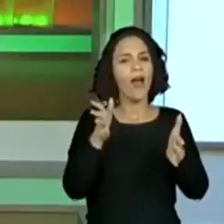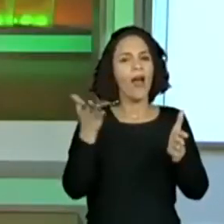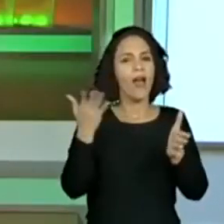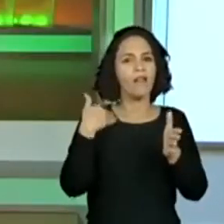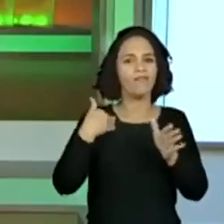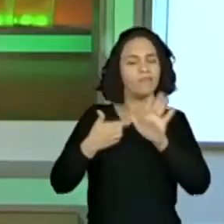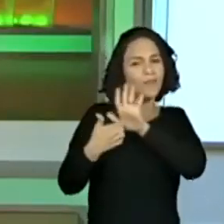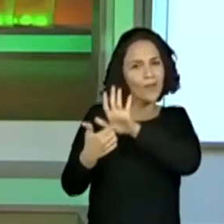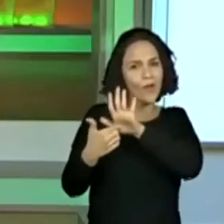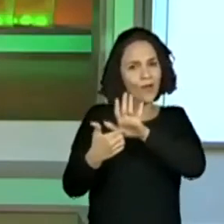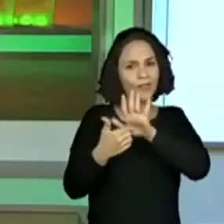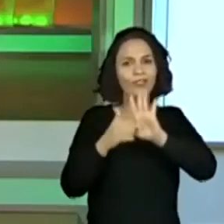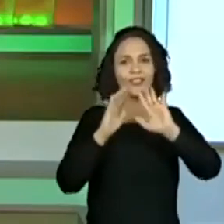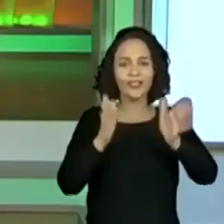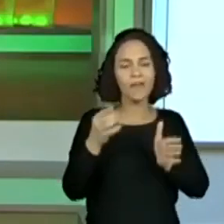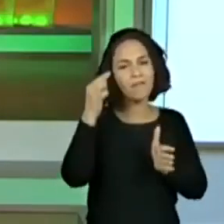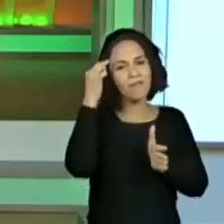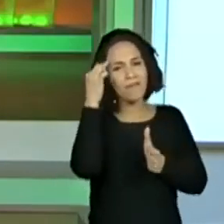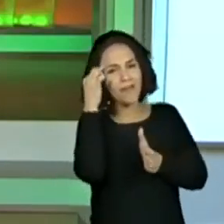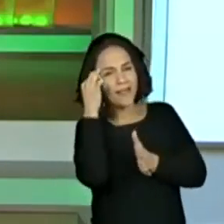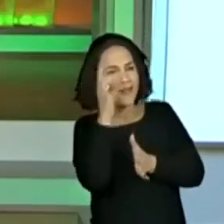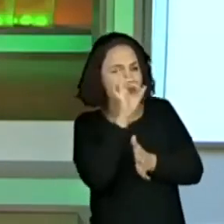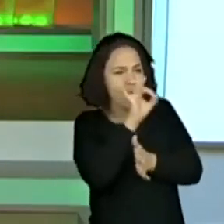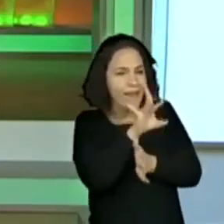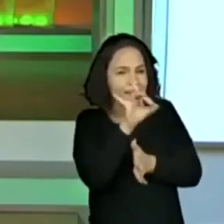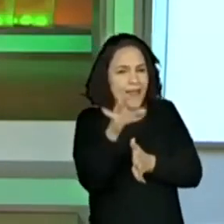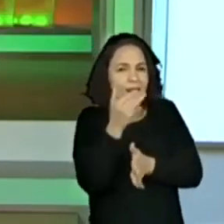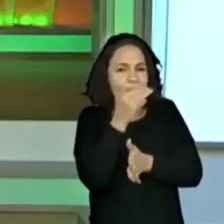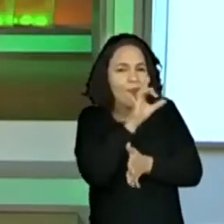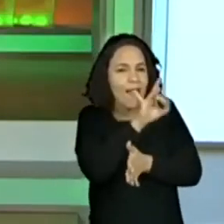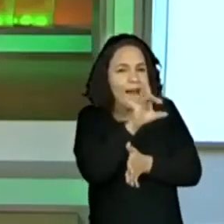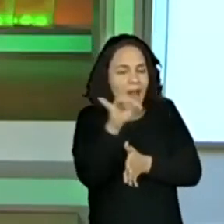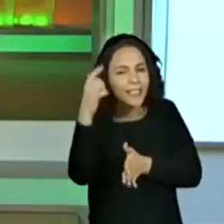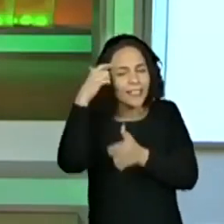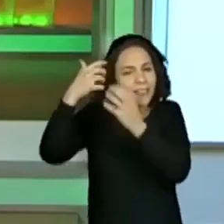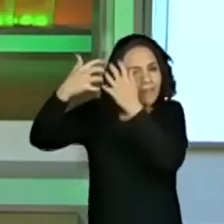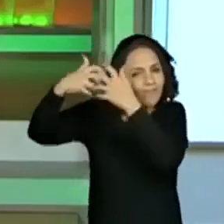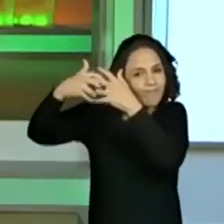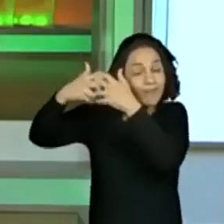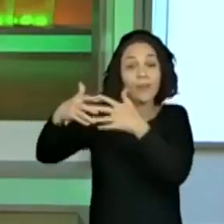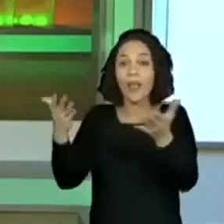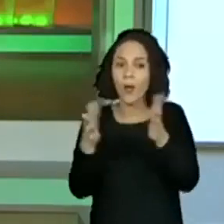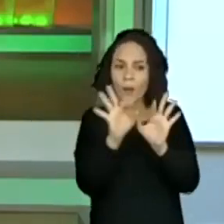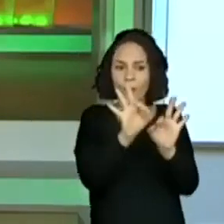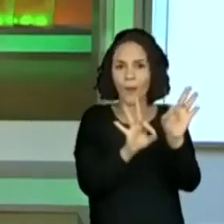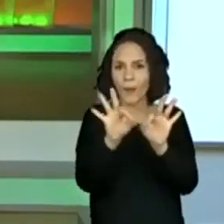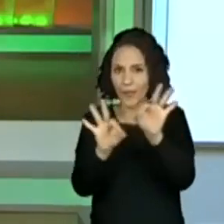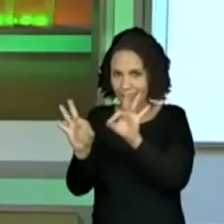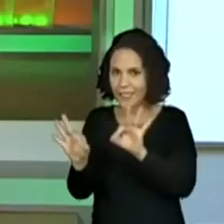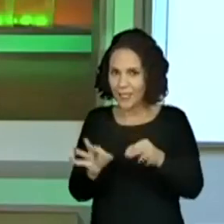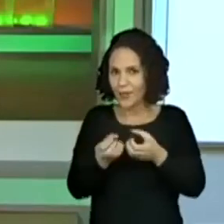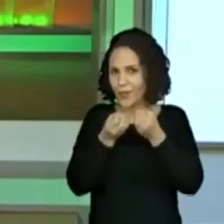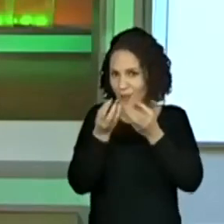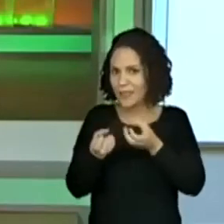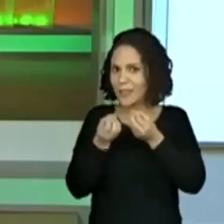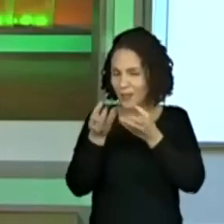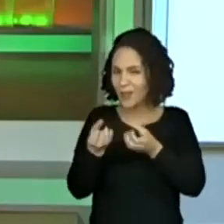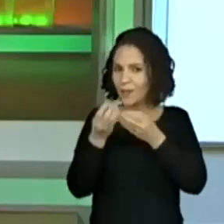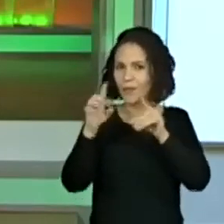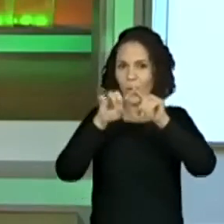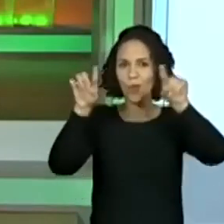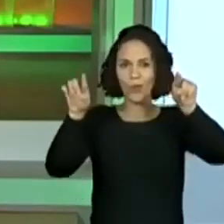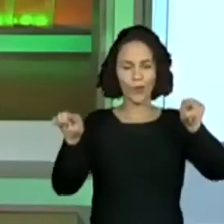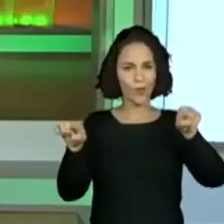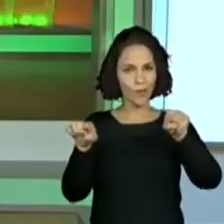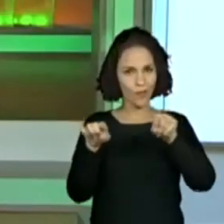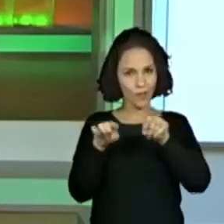aí, a gente já problematizou pensando nas alimentações desses insetos e agora a gente vai organizar essas informações no